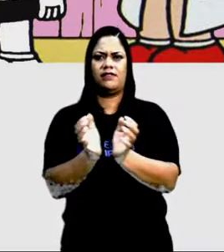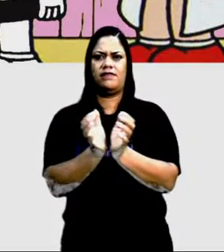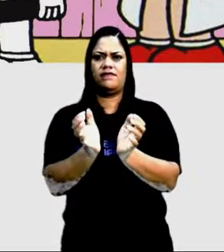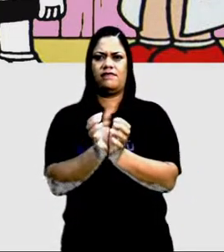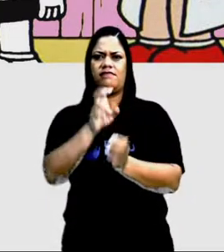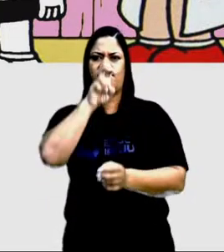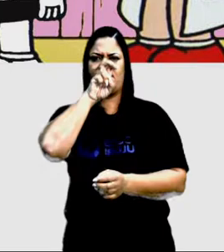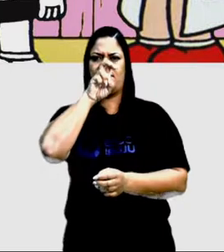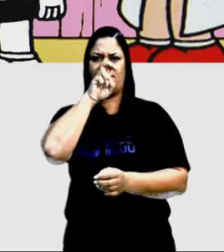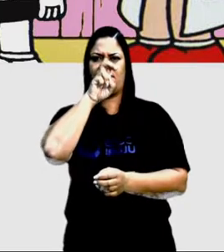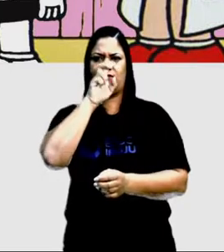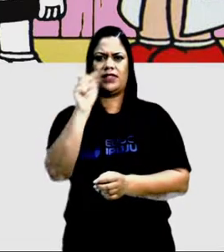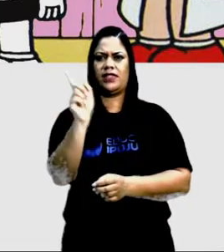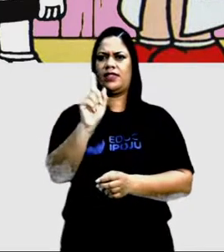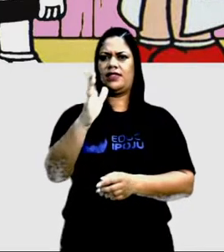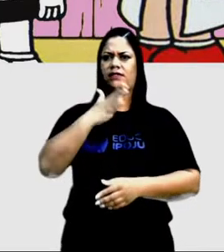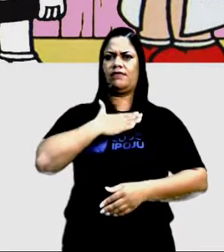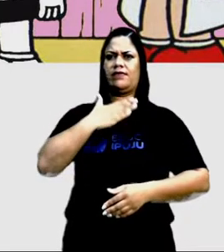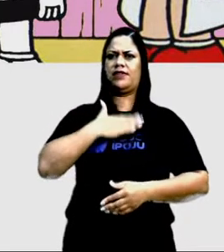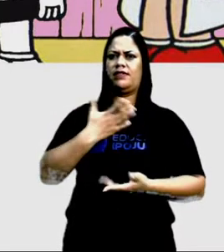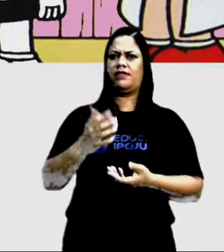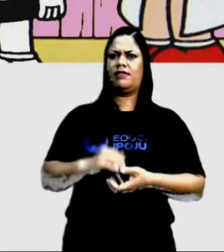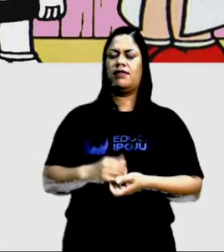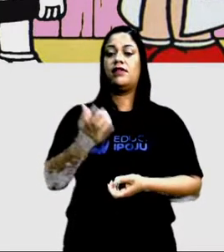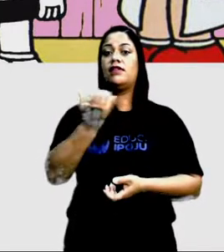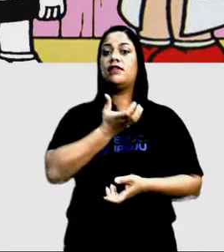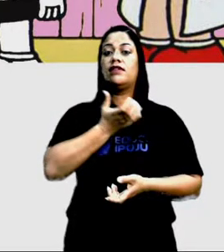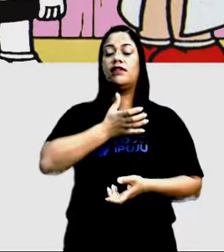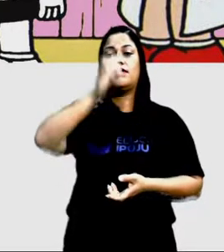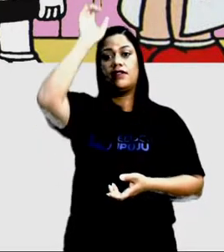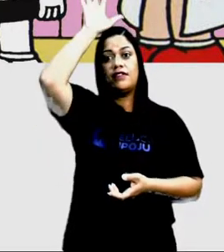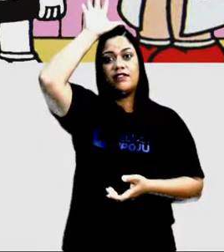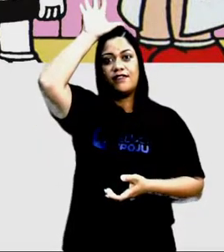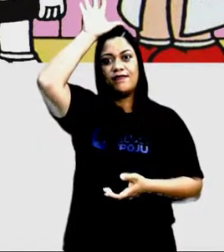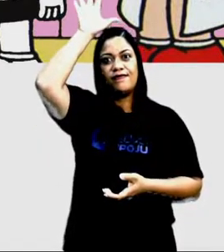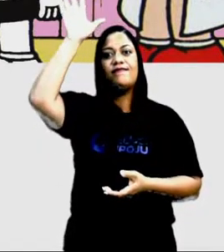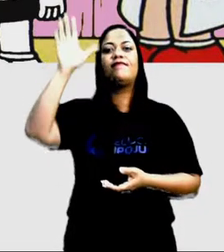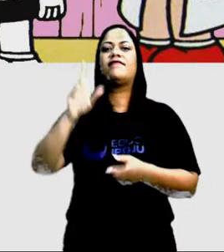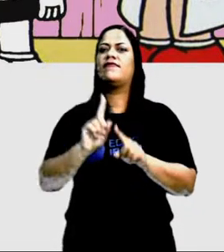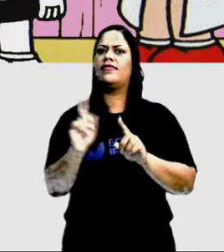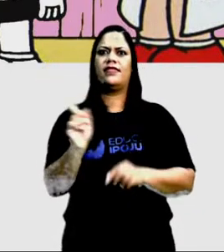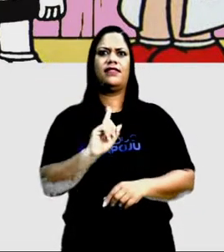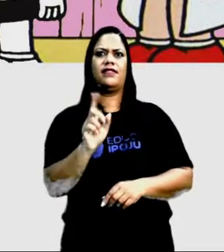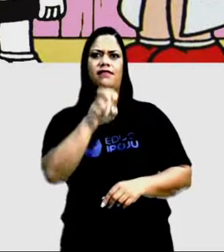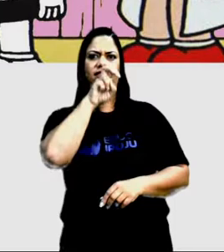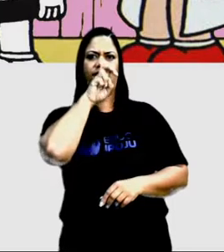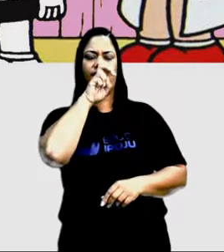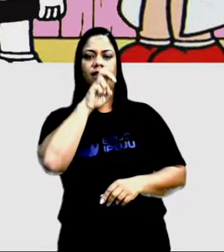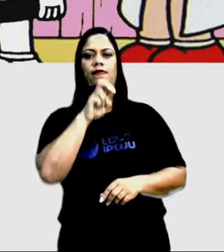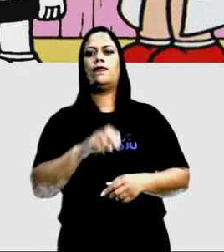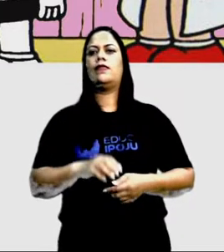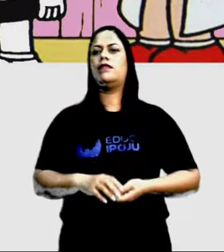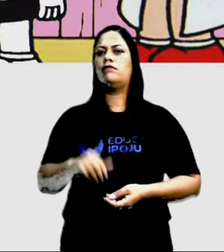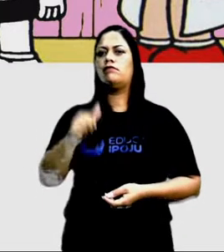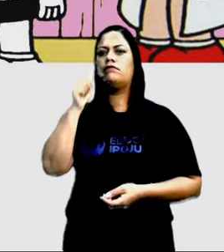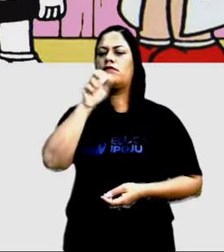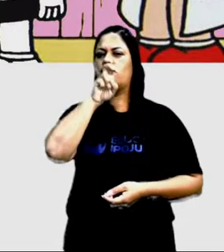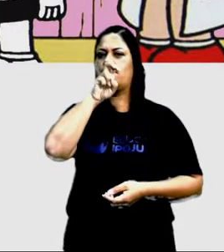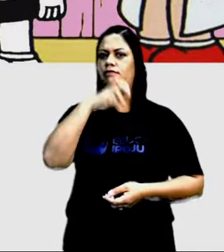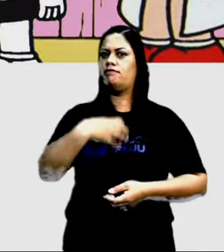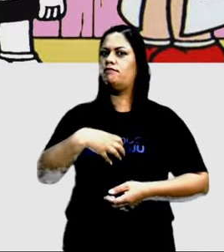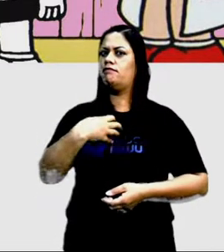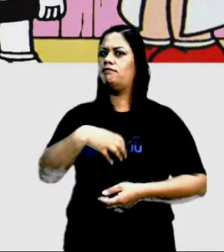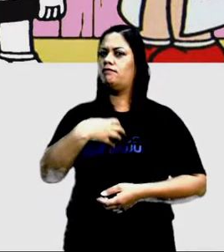não minha? Ele queria que fosse a turma do Cebolinha e não a turma da Mônica. E a Mônica fica